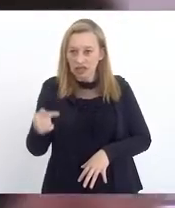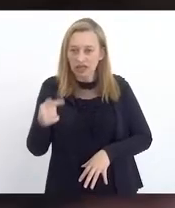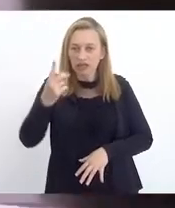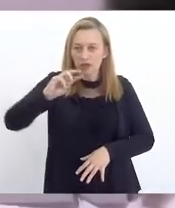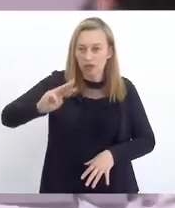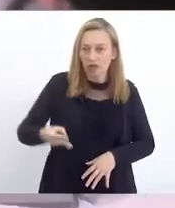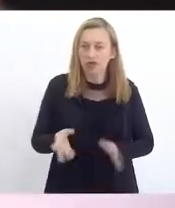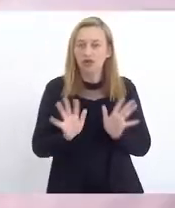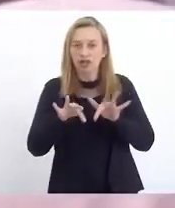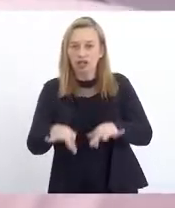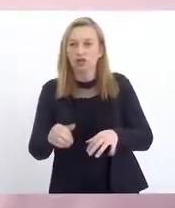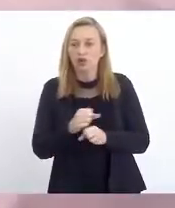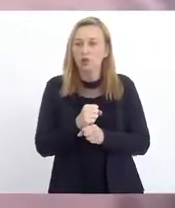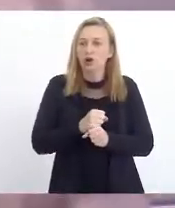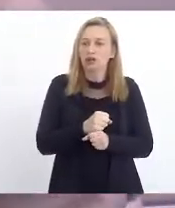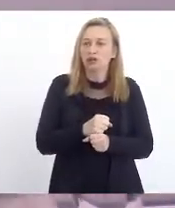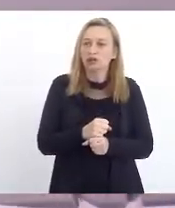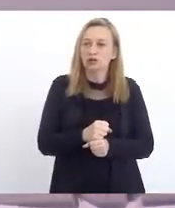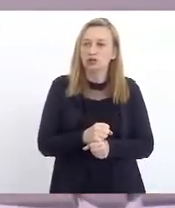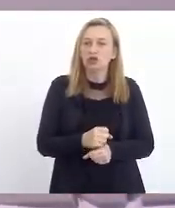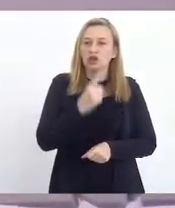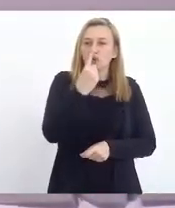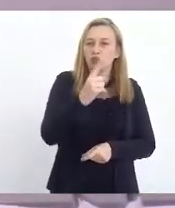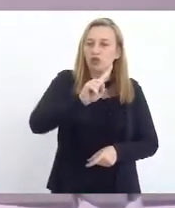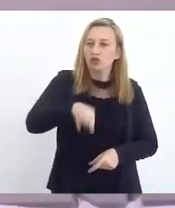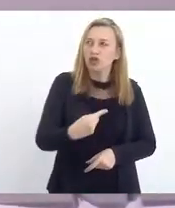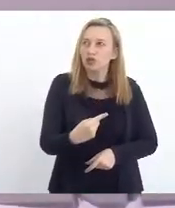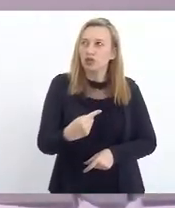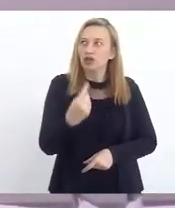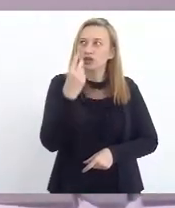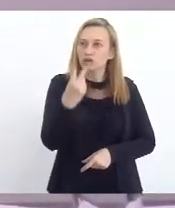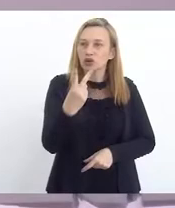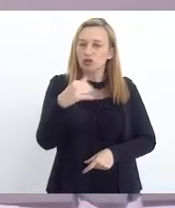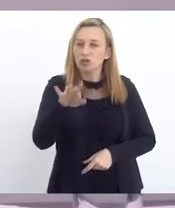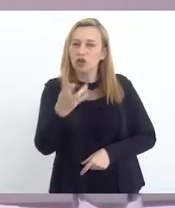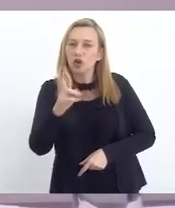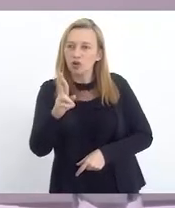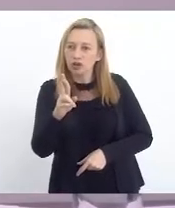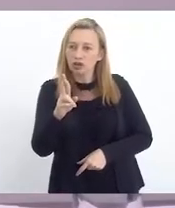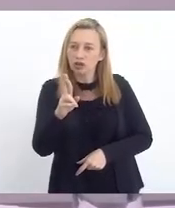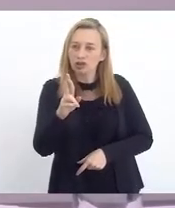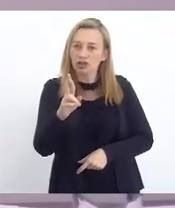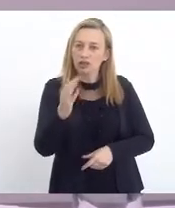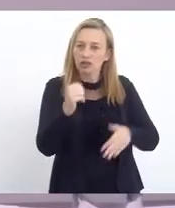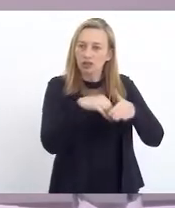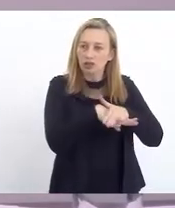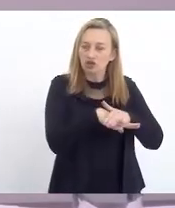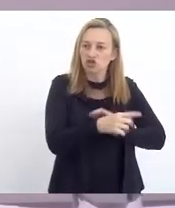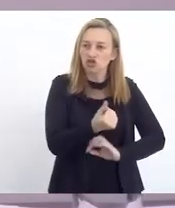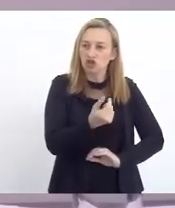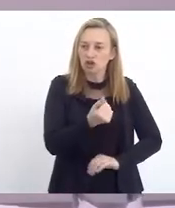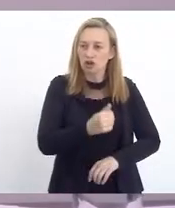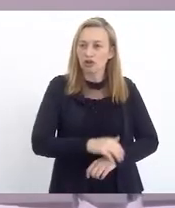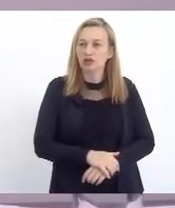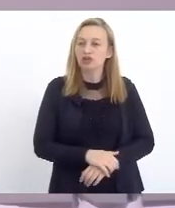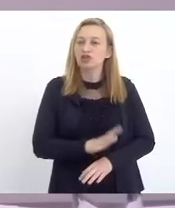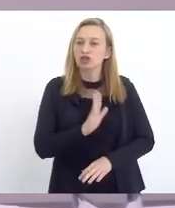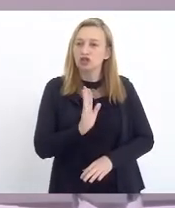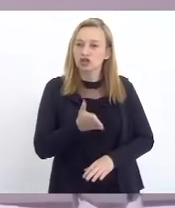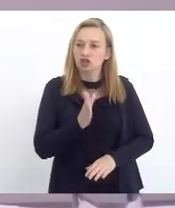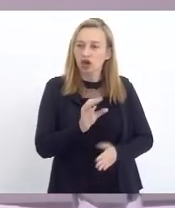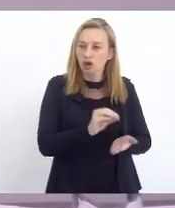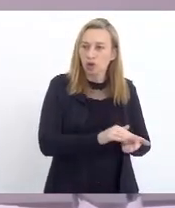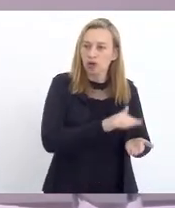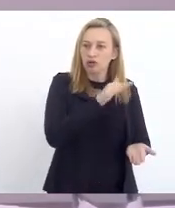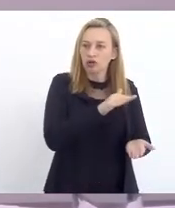ano com 1,2 bilhões em caixa, apesar de apontar um aumento de